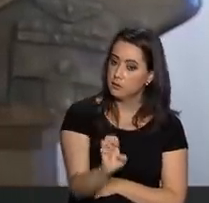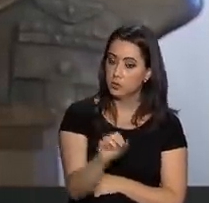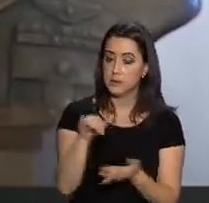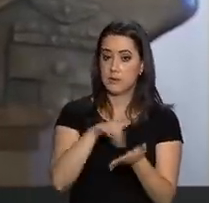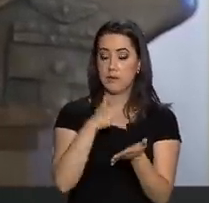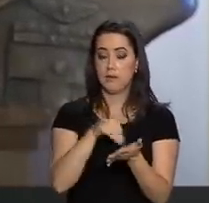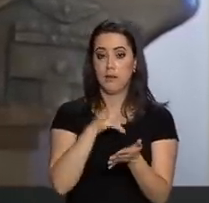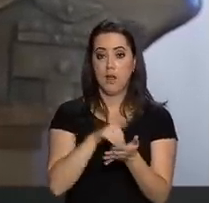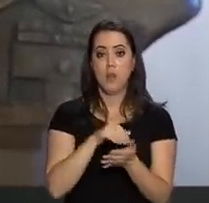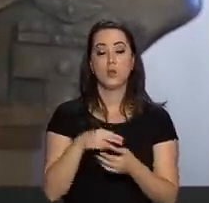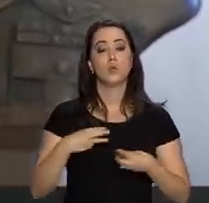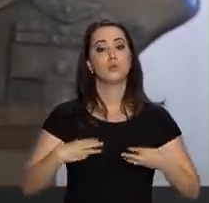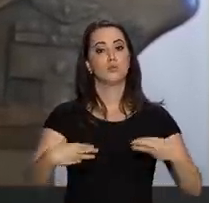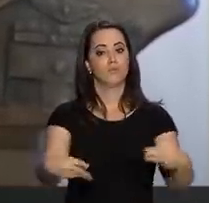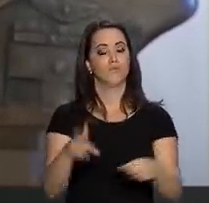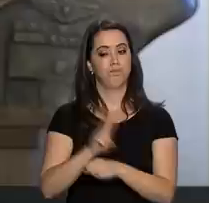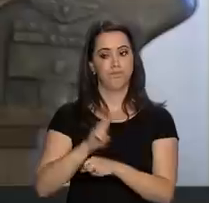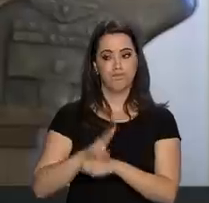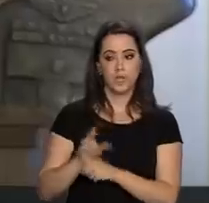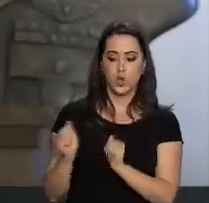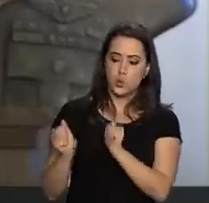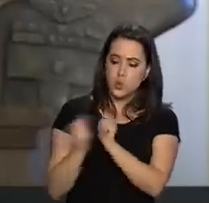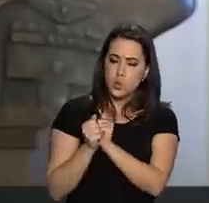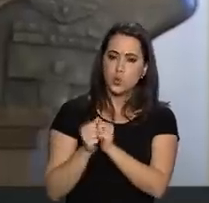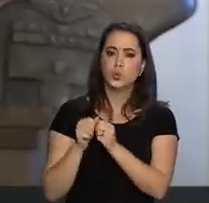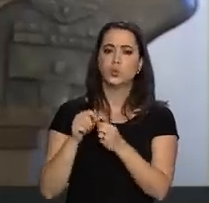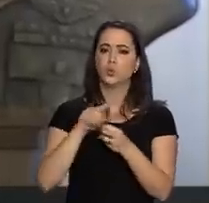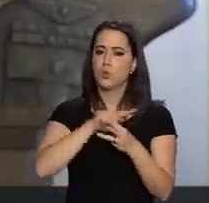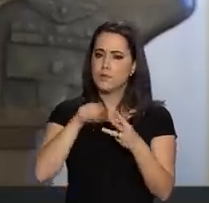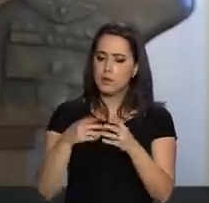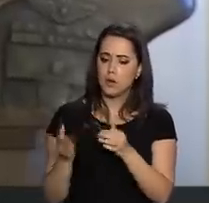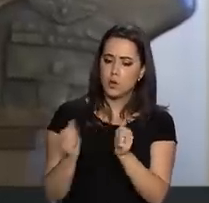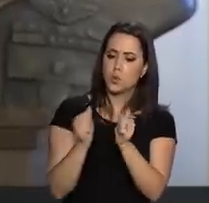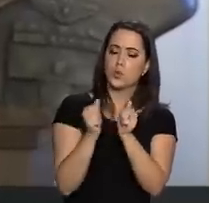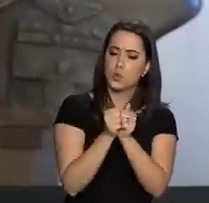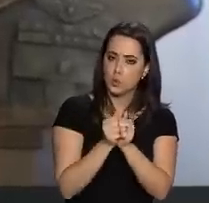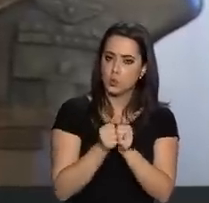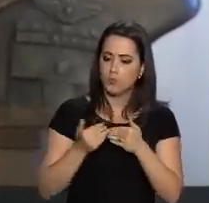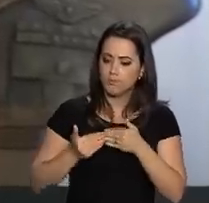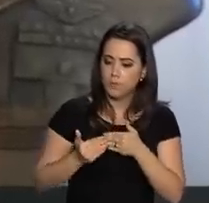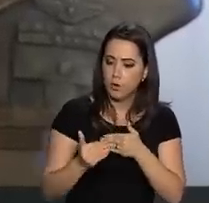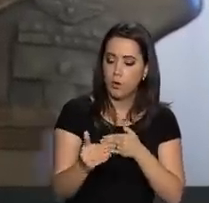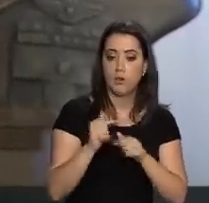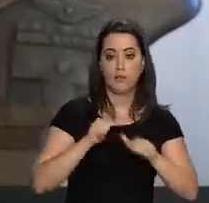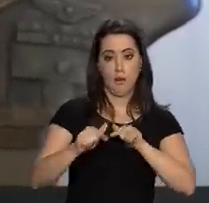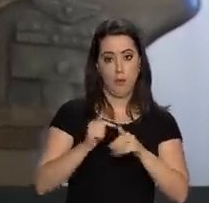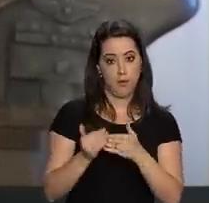da Defesa, que serão meus companheiros de jornada a partir de agora.